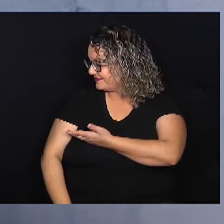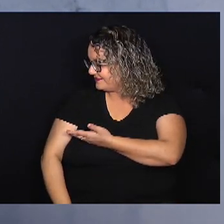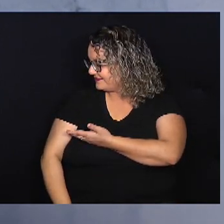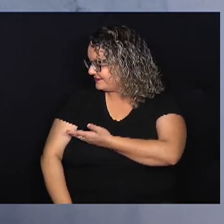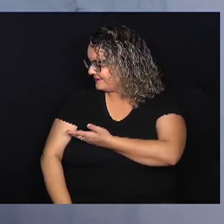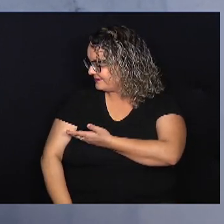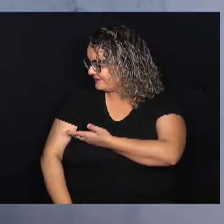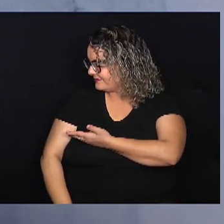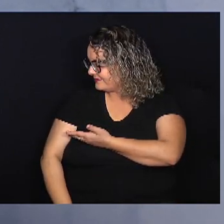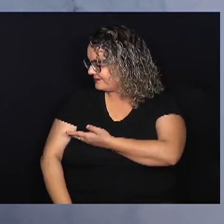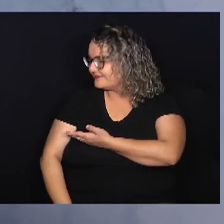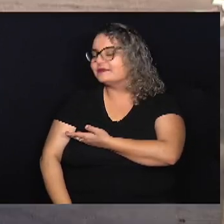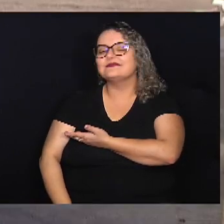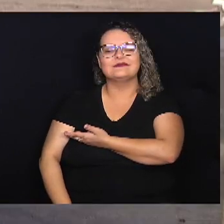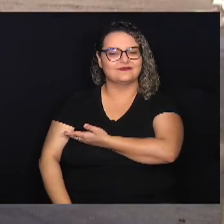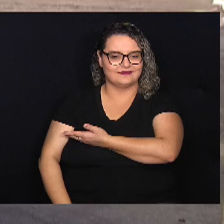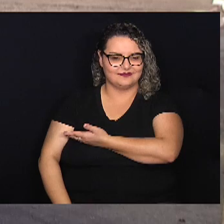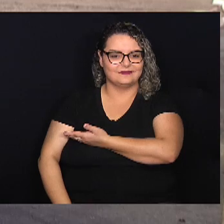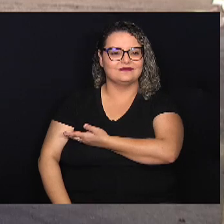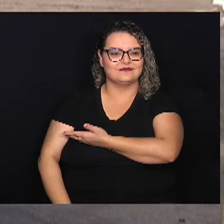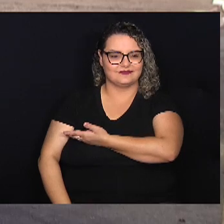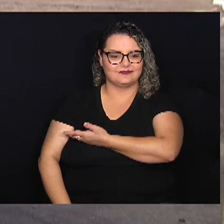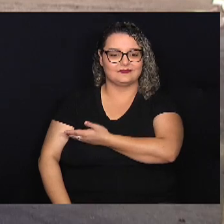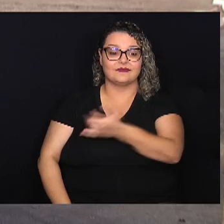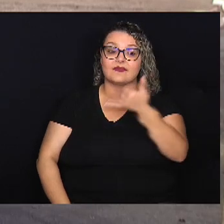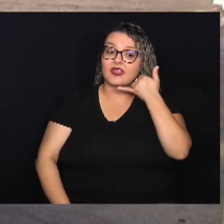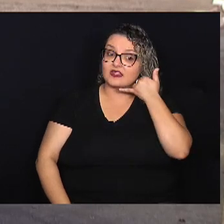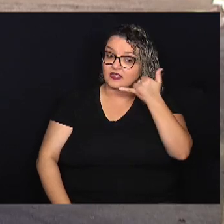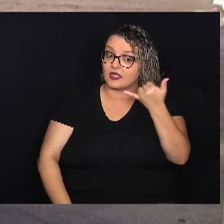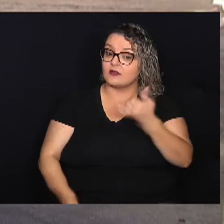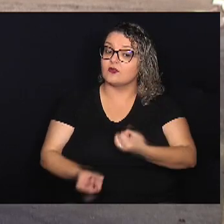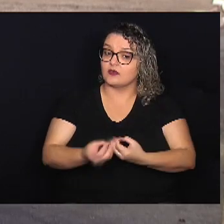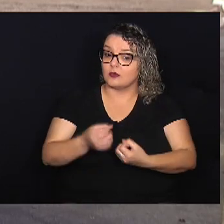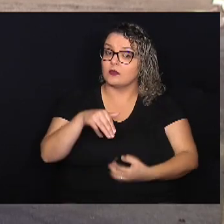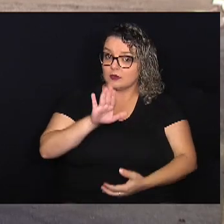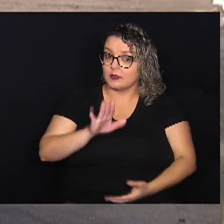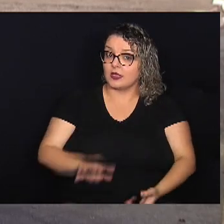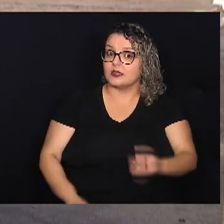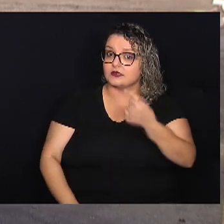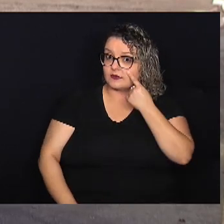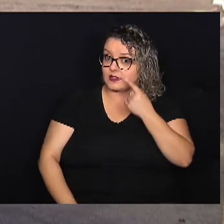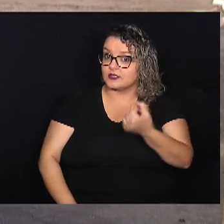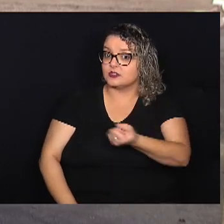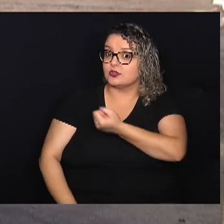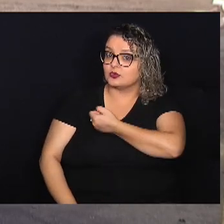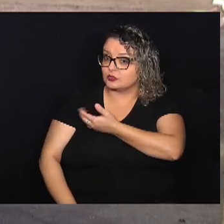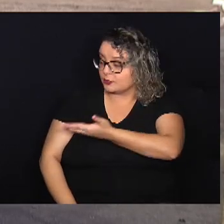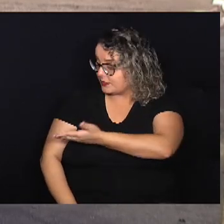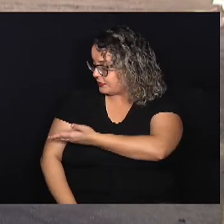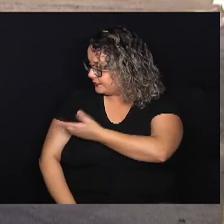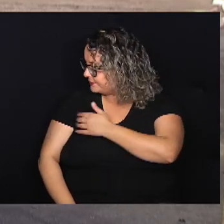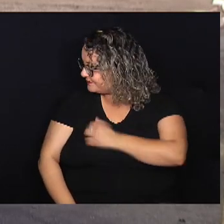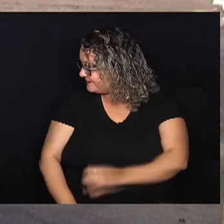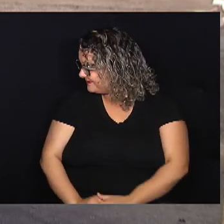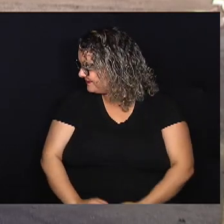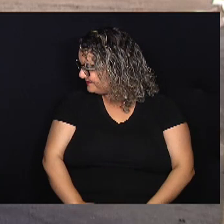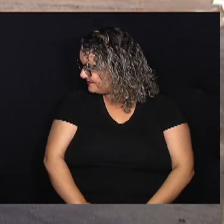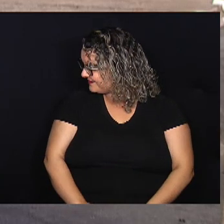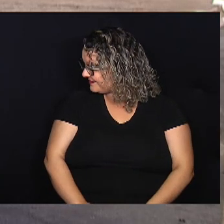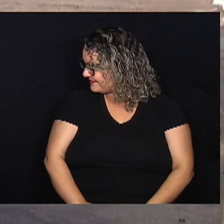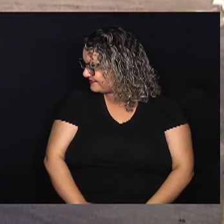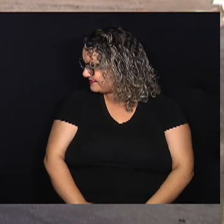1284, Jardim Nova Europa. Telefones para informações: DDD 19 30